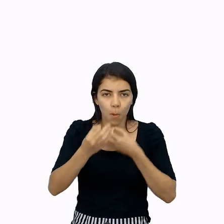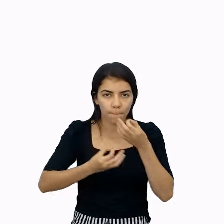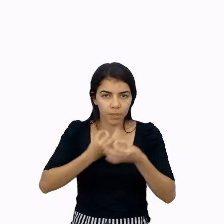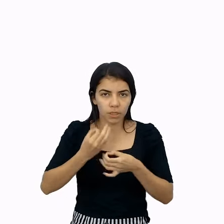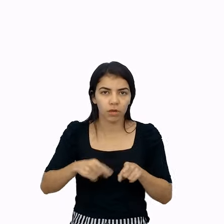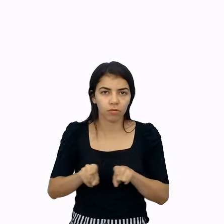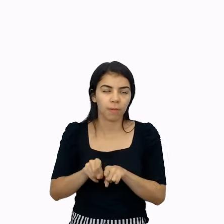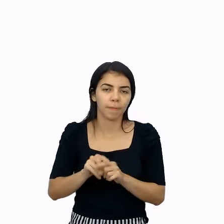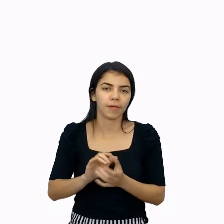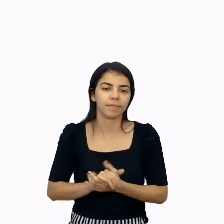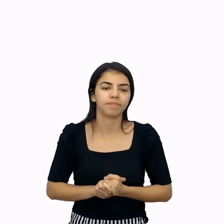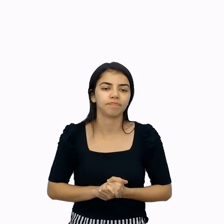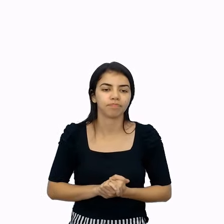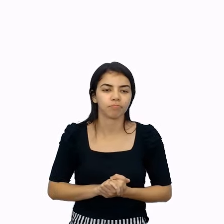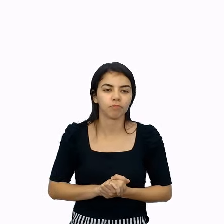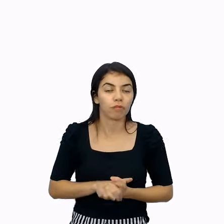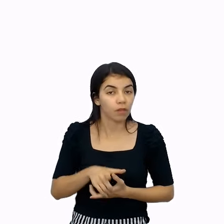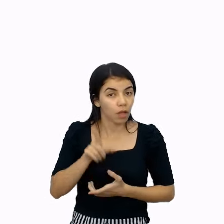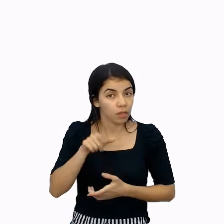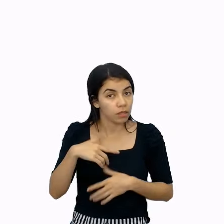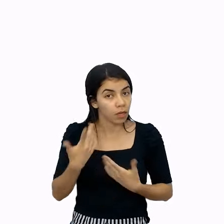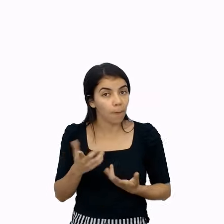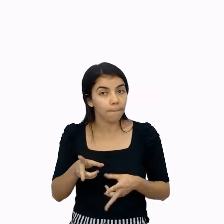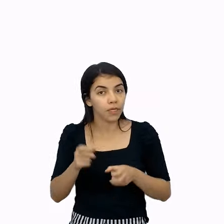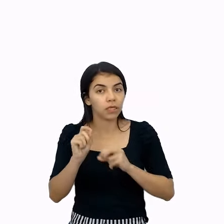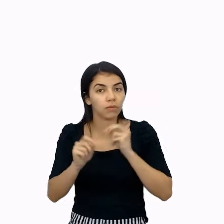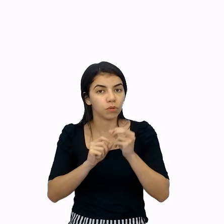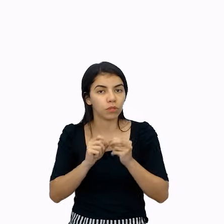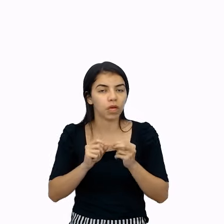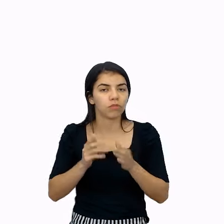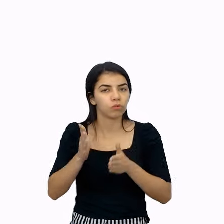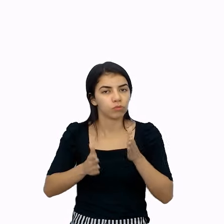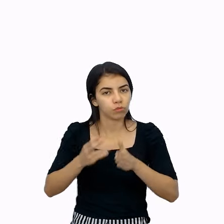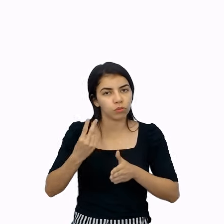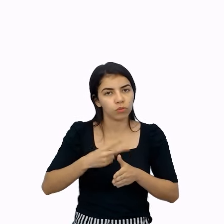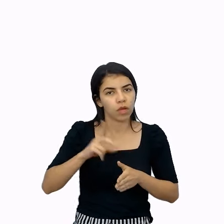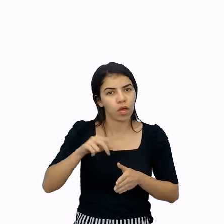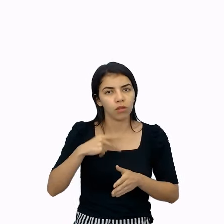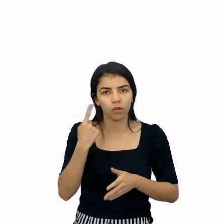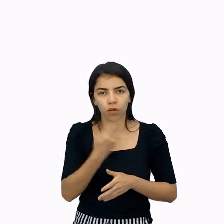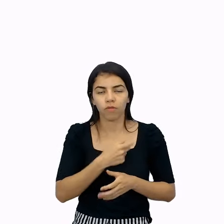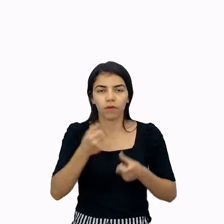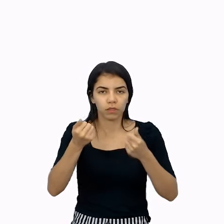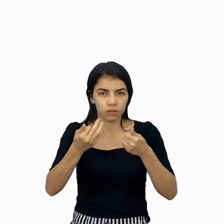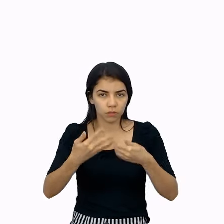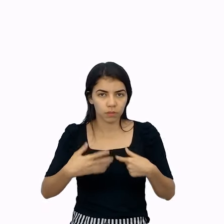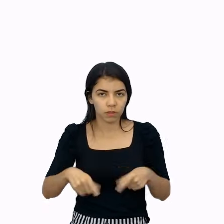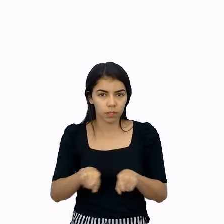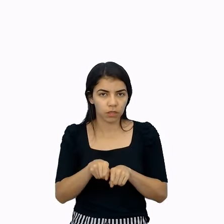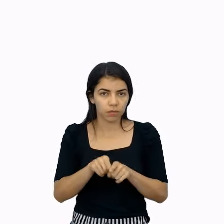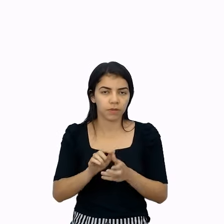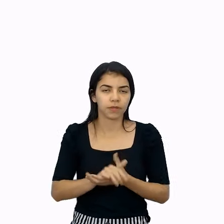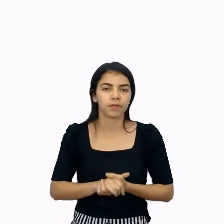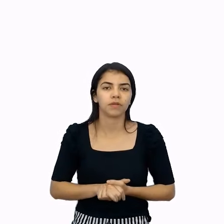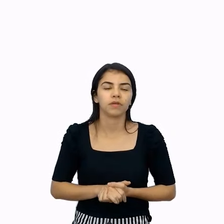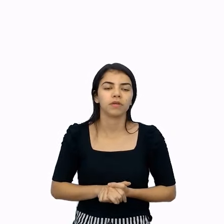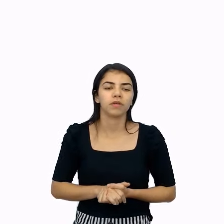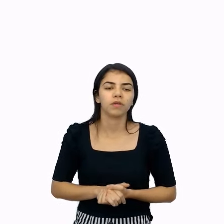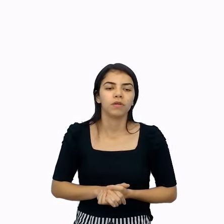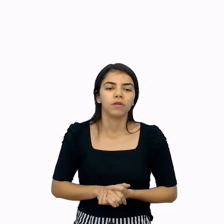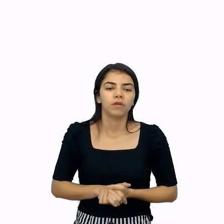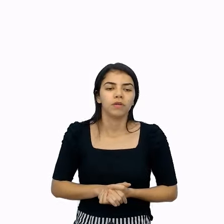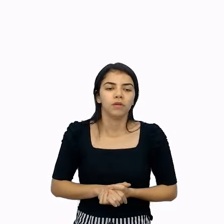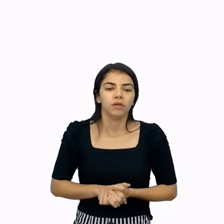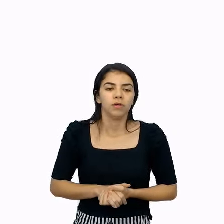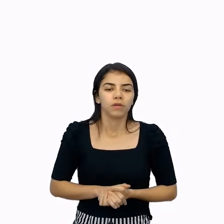Então, vejam que nesse segundo momento, nós vamos já falar com vocês. É interessante que eu possa aparecer aqui para